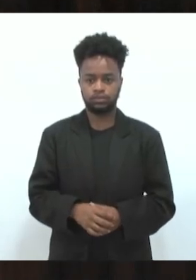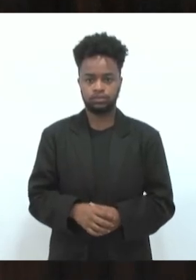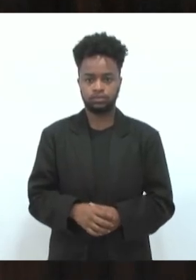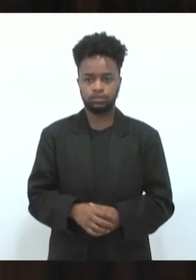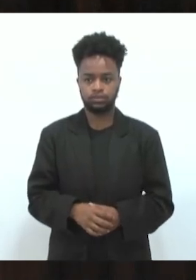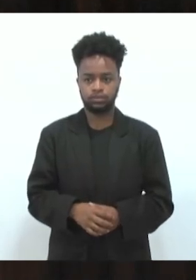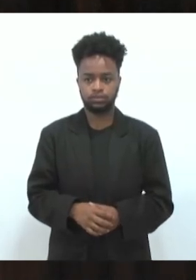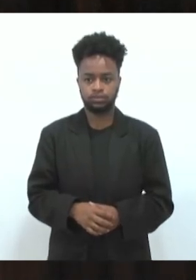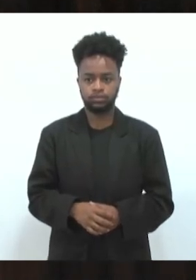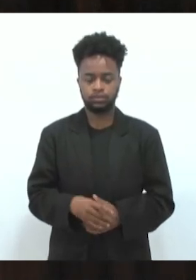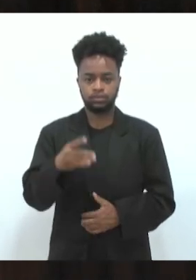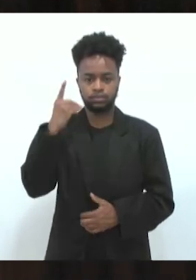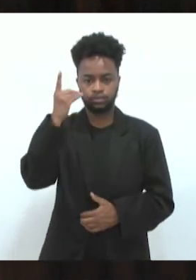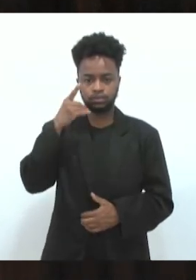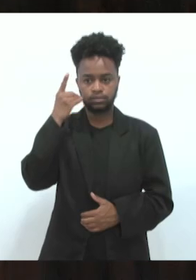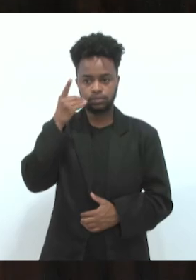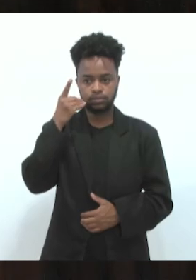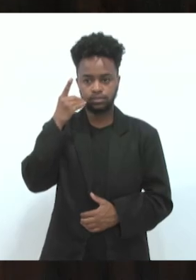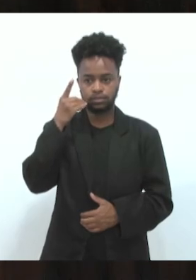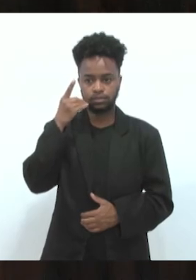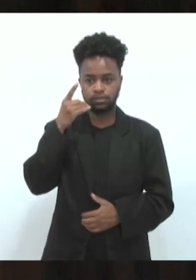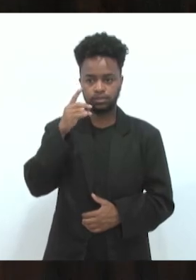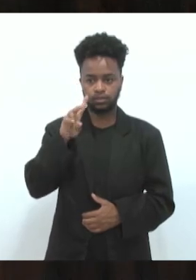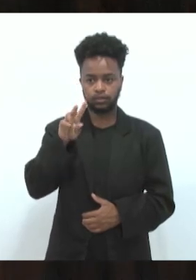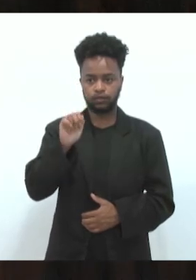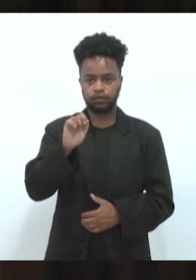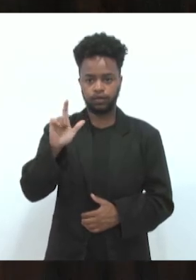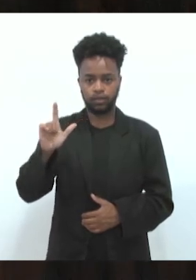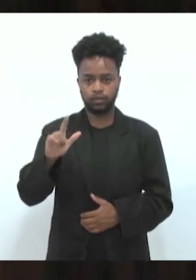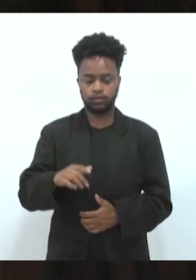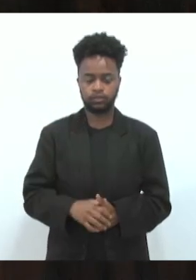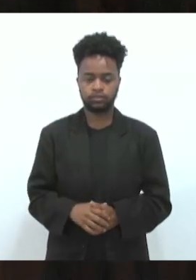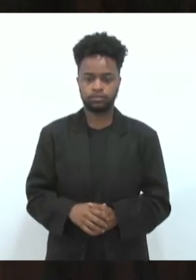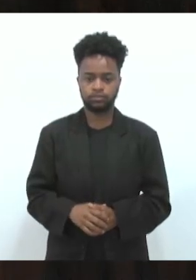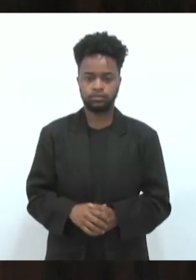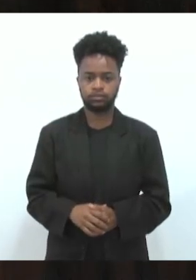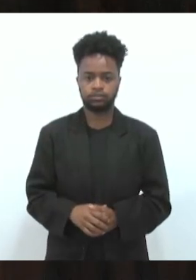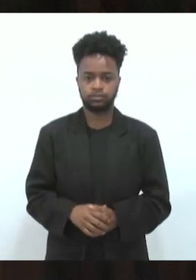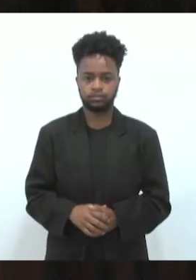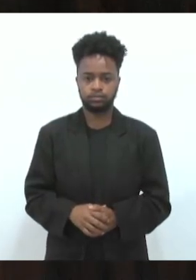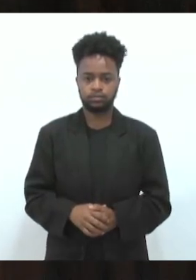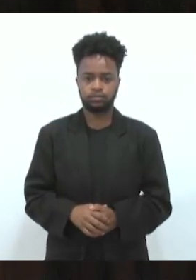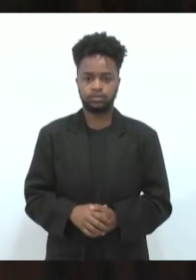Pesqueira. Deputado Val Ceasa.